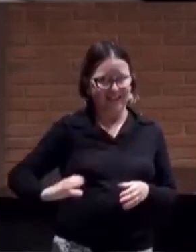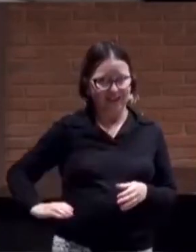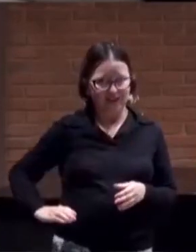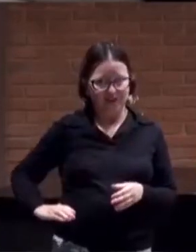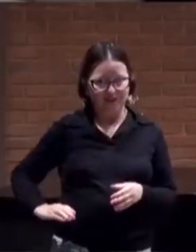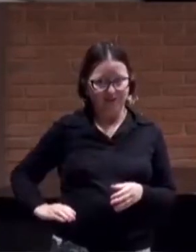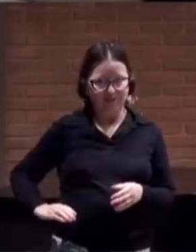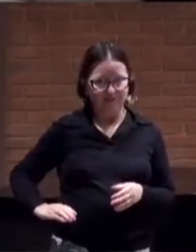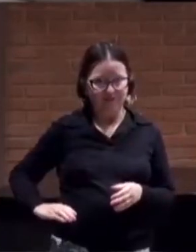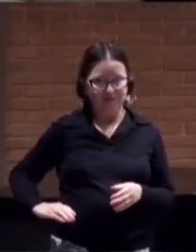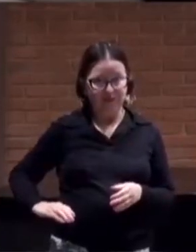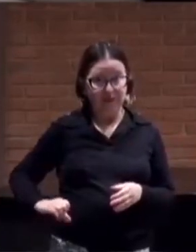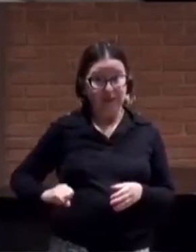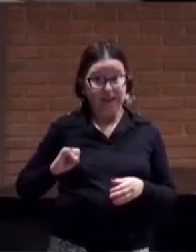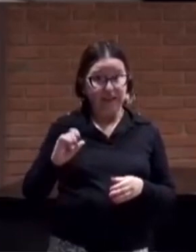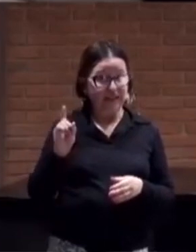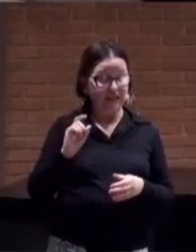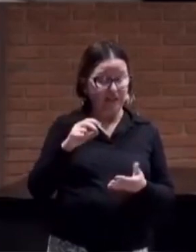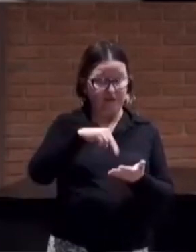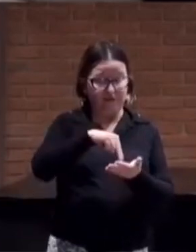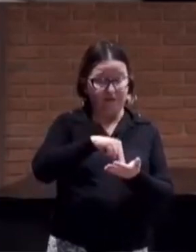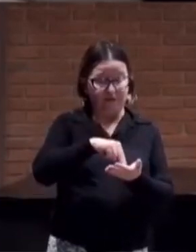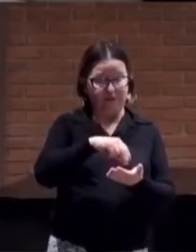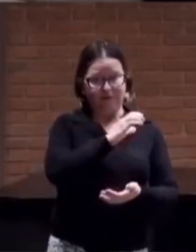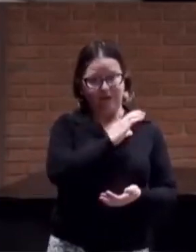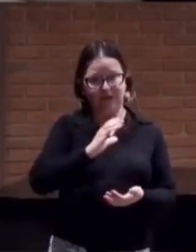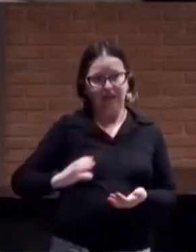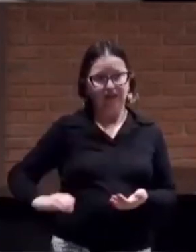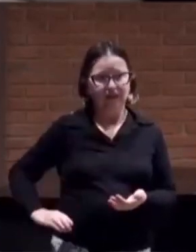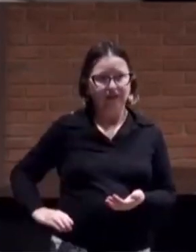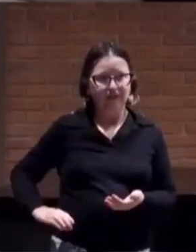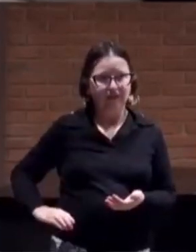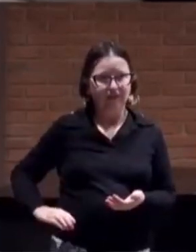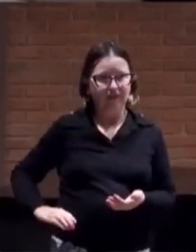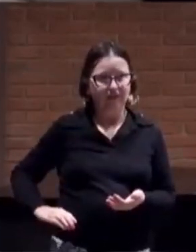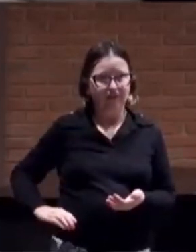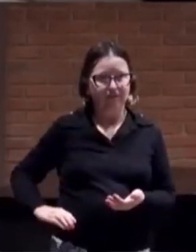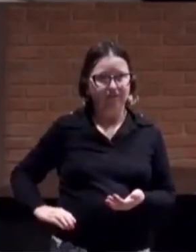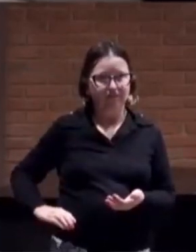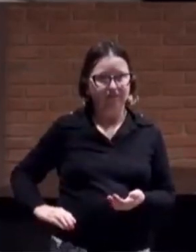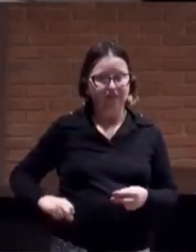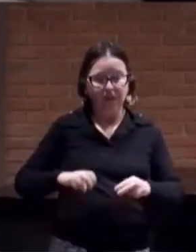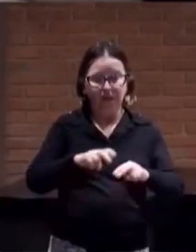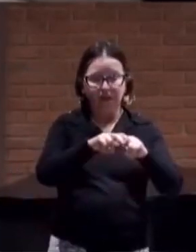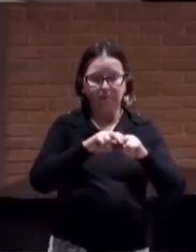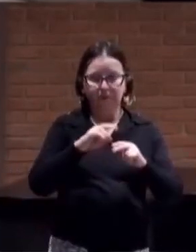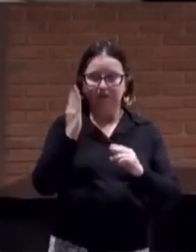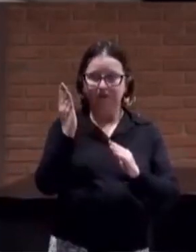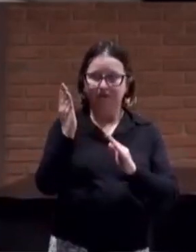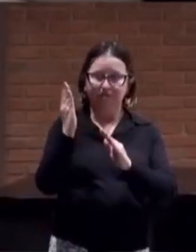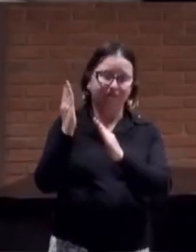E se não permanecer em Cristo, vai ser motivo de escândalo.